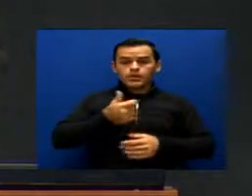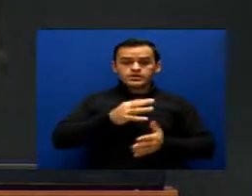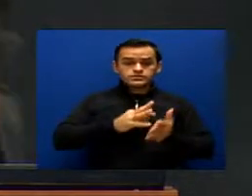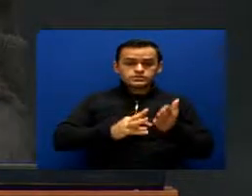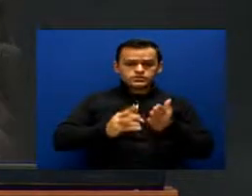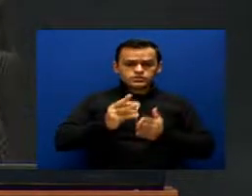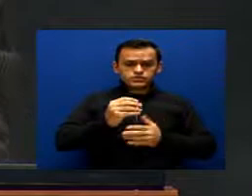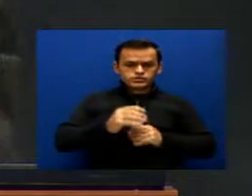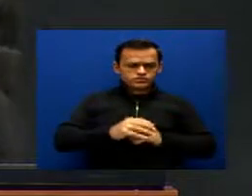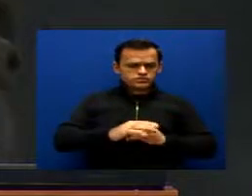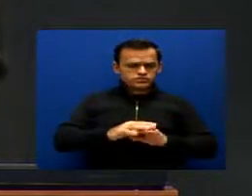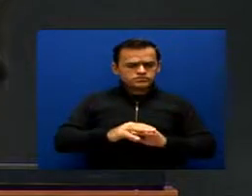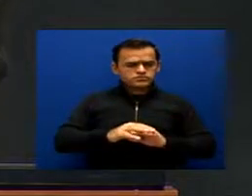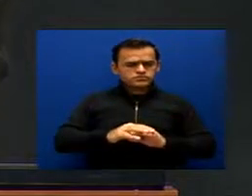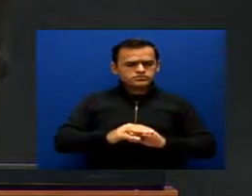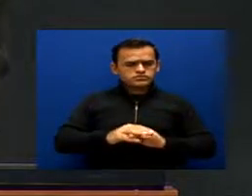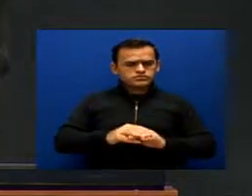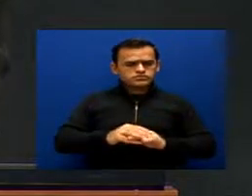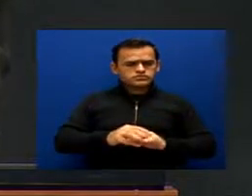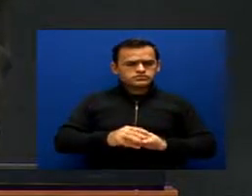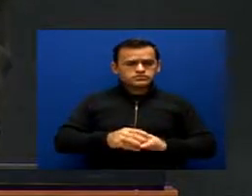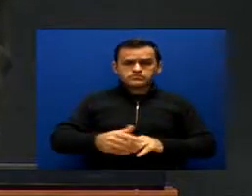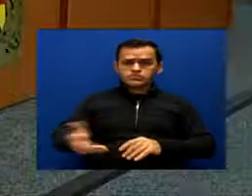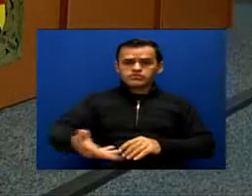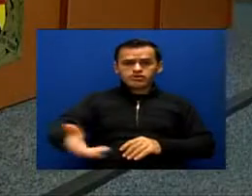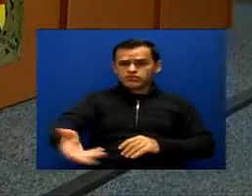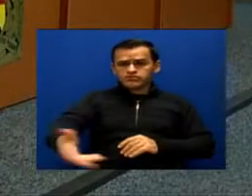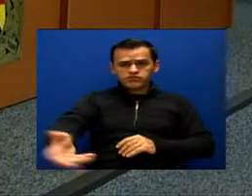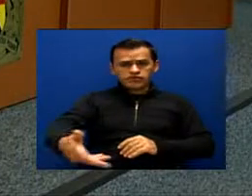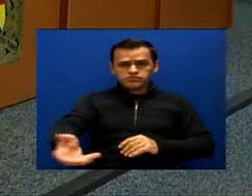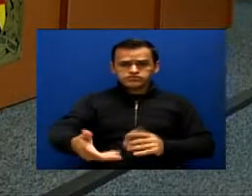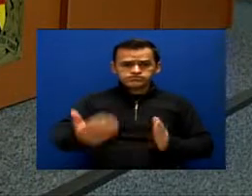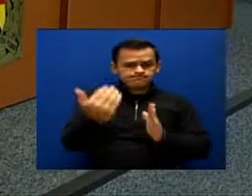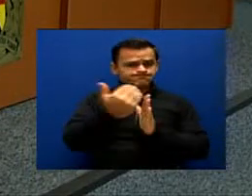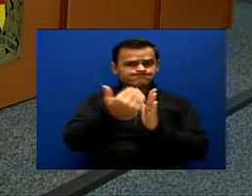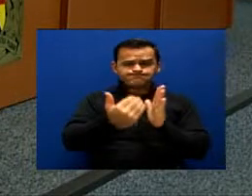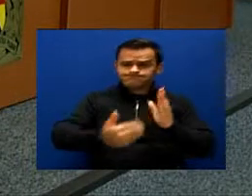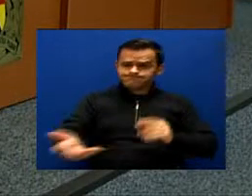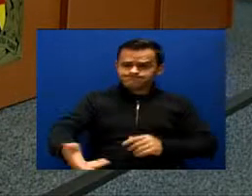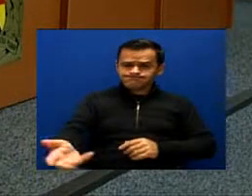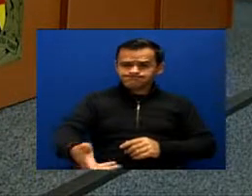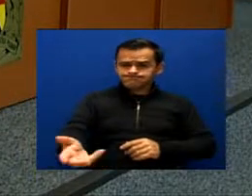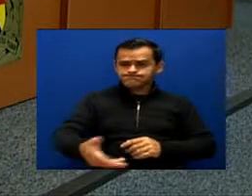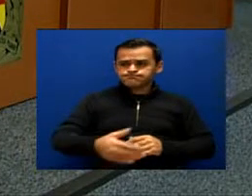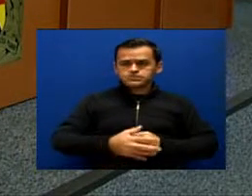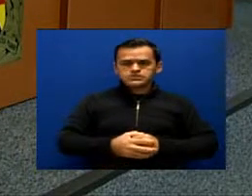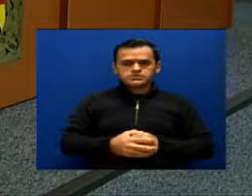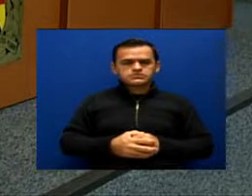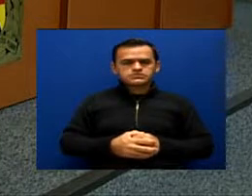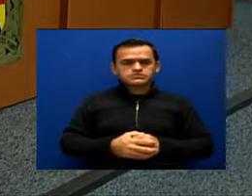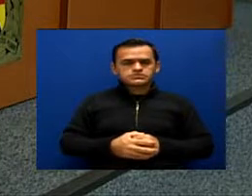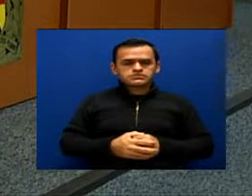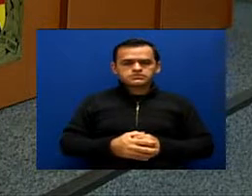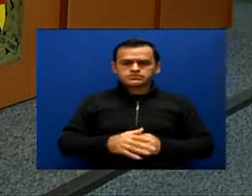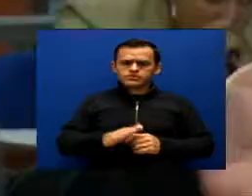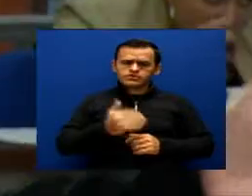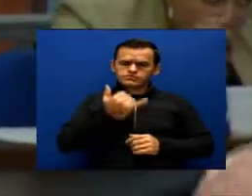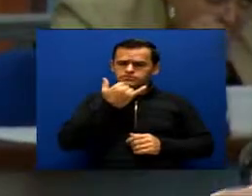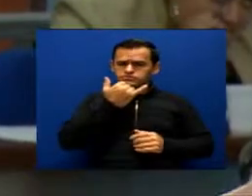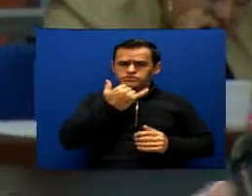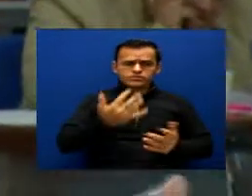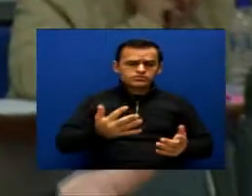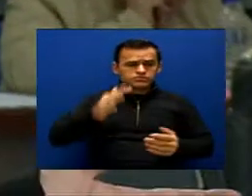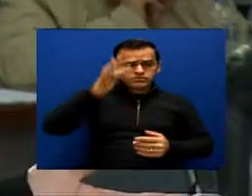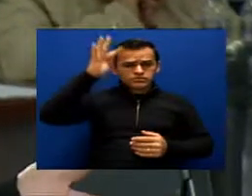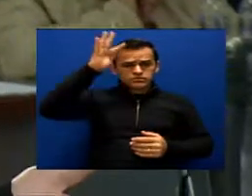vereador. Desculpa. Vamos correr a pauta. Agora vamos acelerar a pauta. Não, vamos acelerar a pauta. Me perdoe, mas olha, o